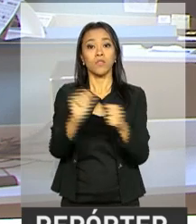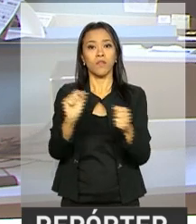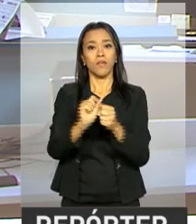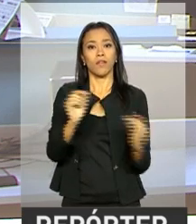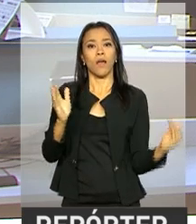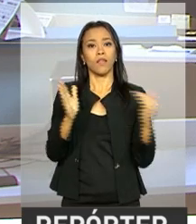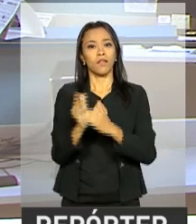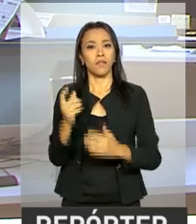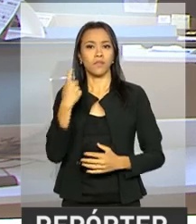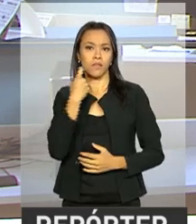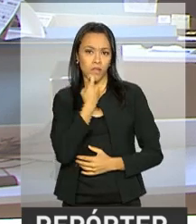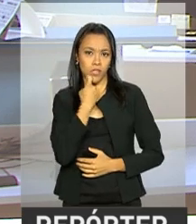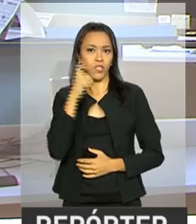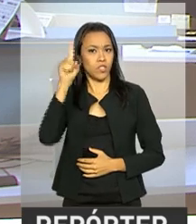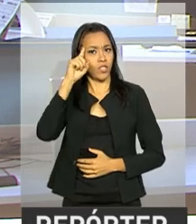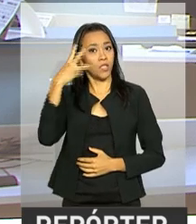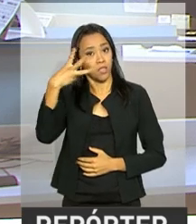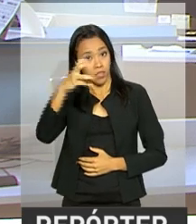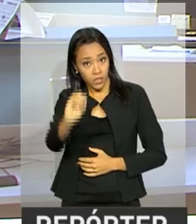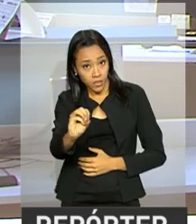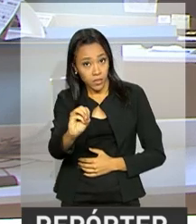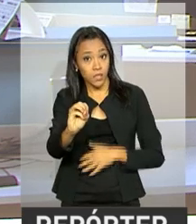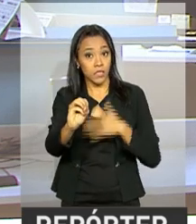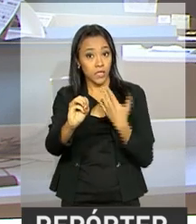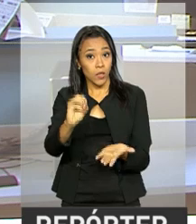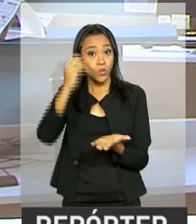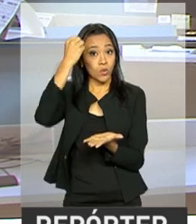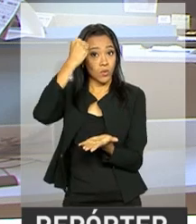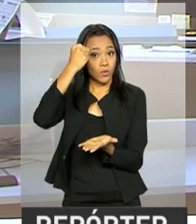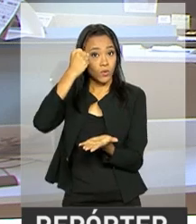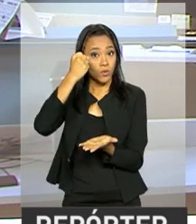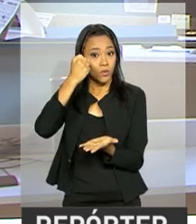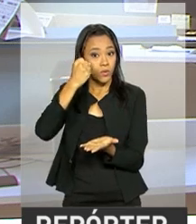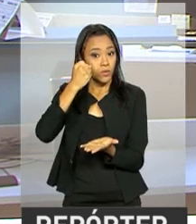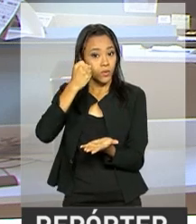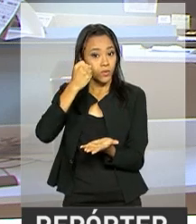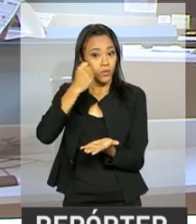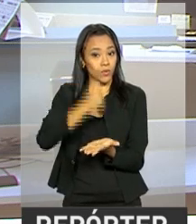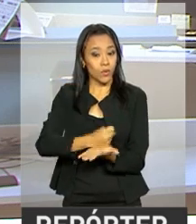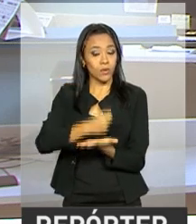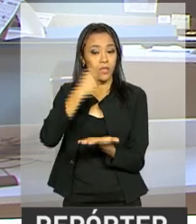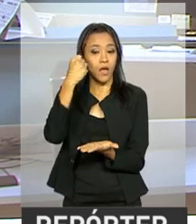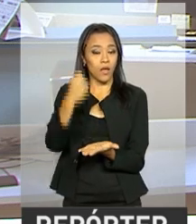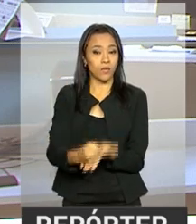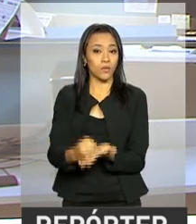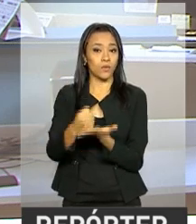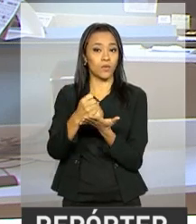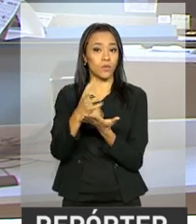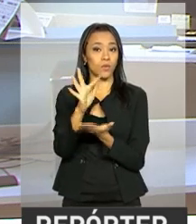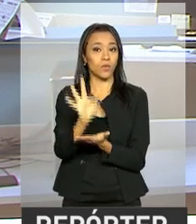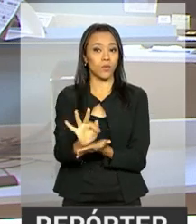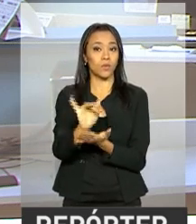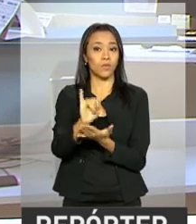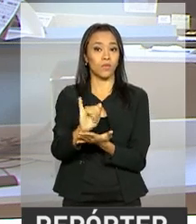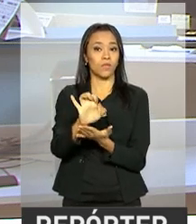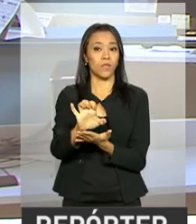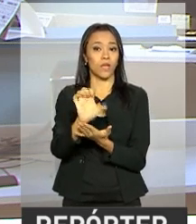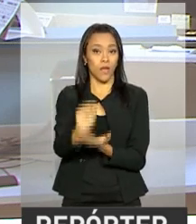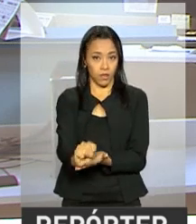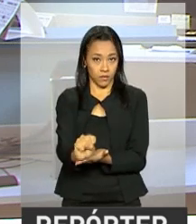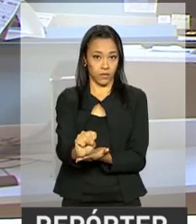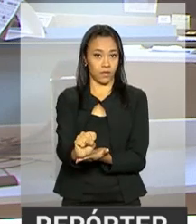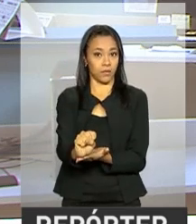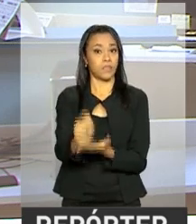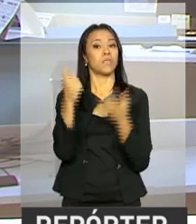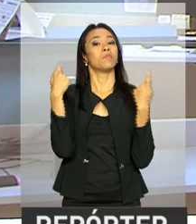até a sexta-feira dia 30 os contratos lembrando não é fundeb é o fundo de financiamento estudantil Fi os contratos do